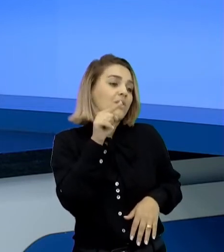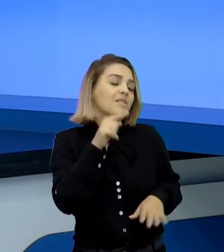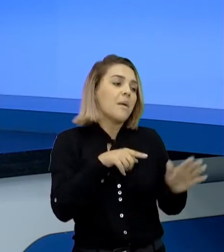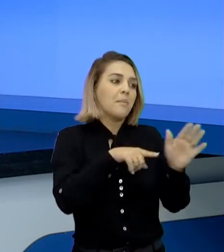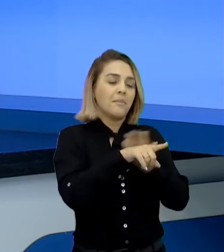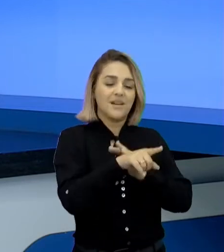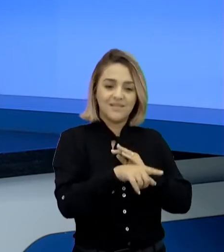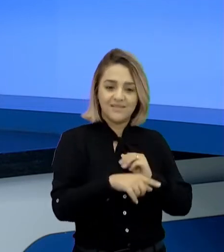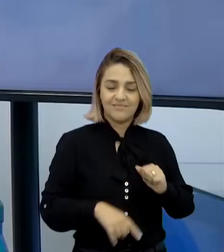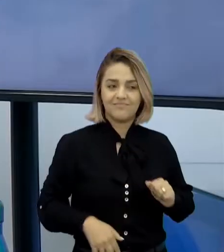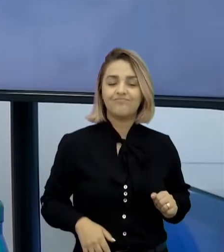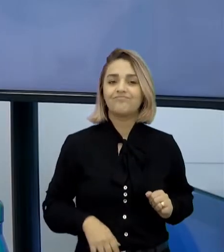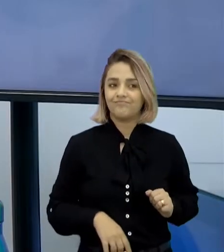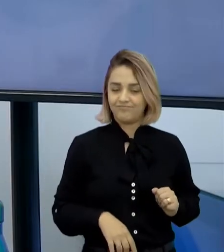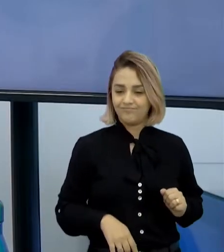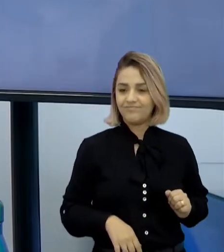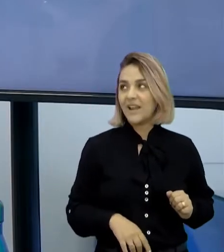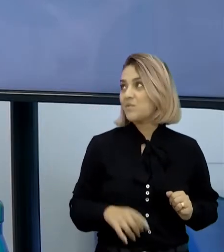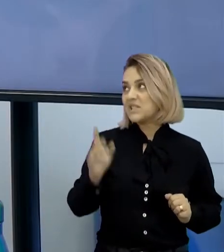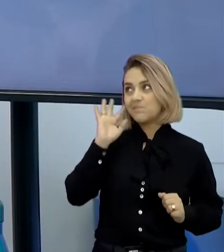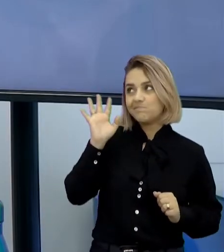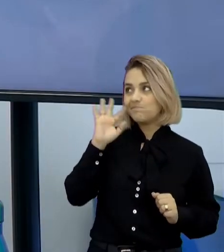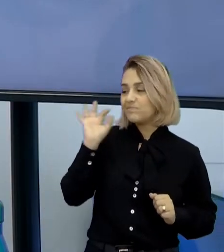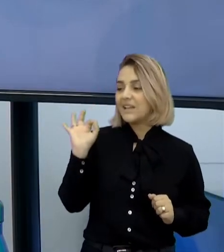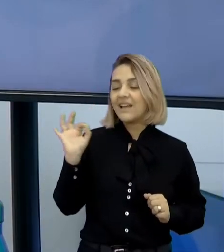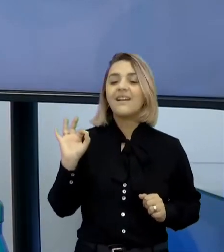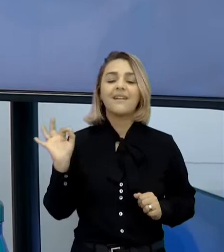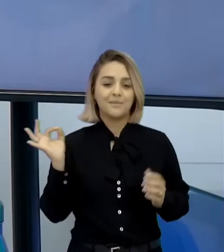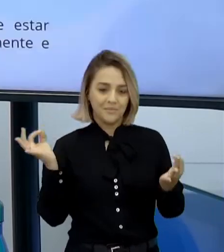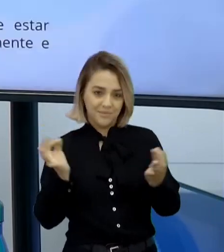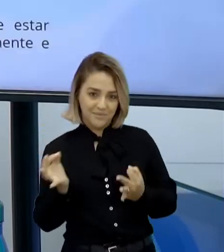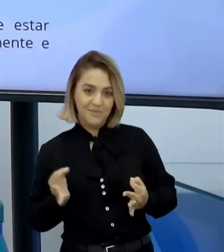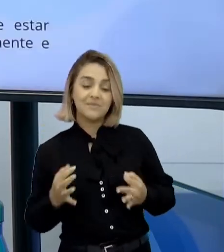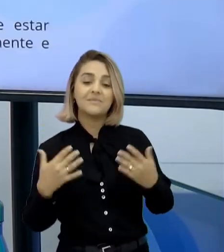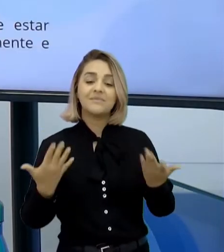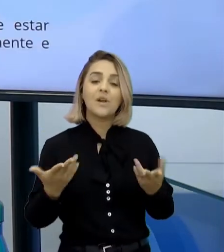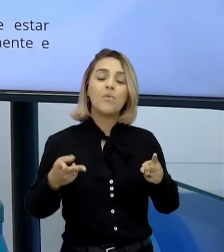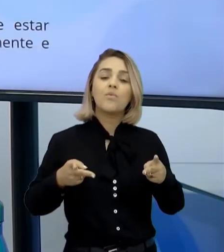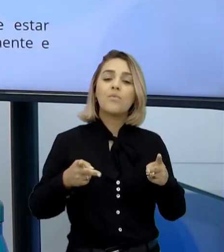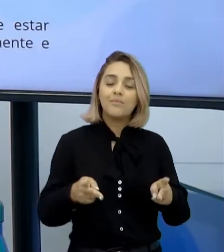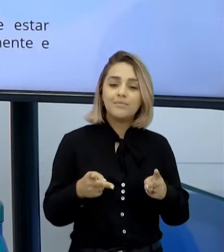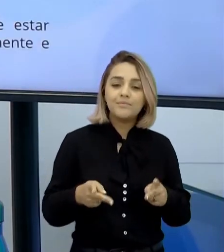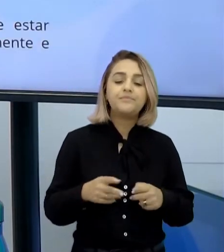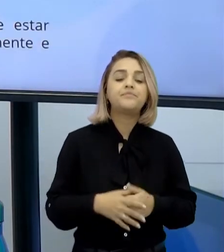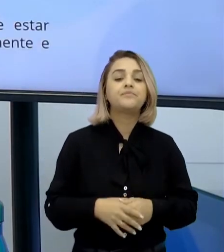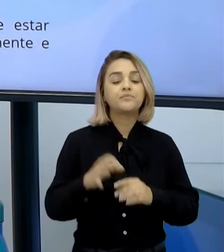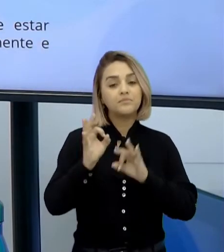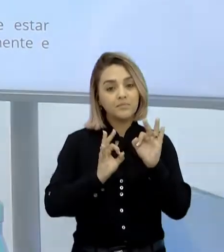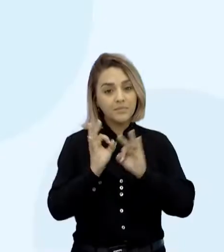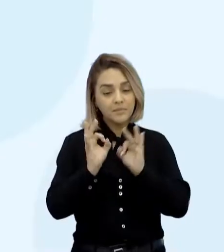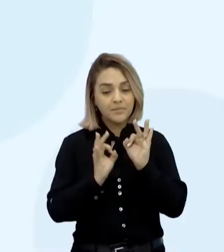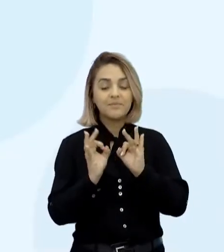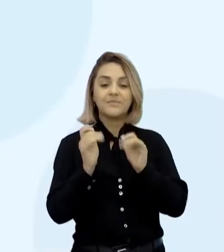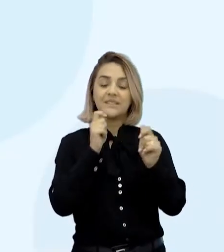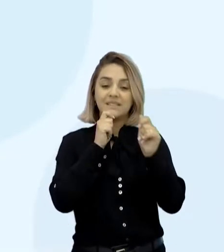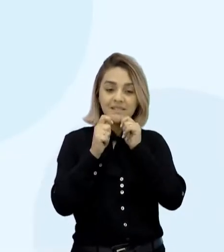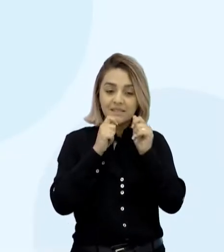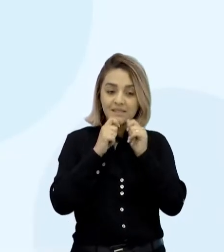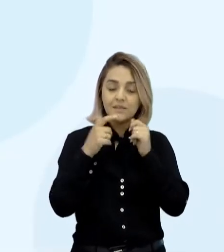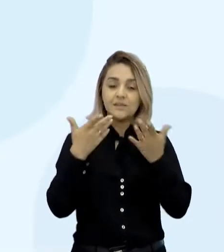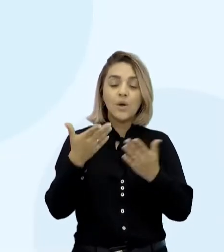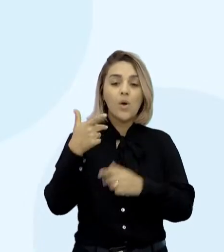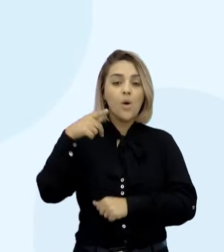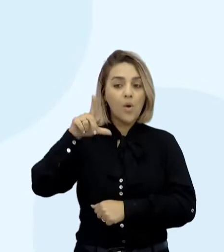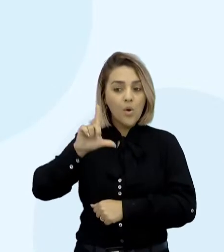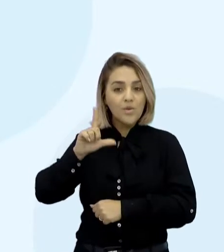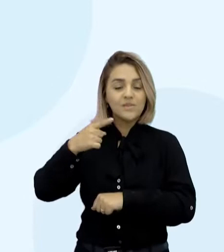que não imaginava, né? Perfeito. Então, continuando, preparando a entrevista. Então, ontem nós ficamos com o